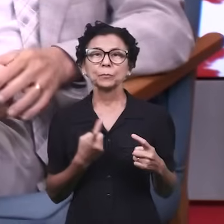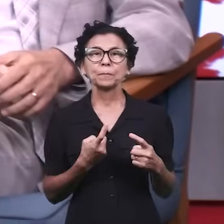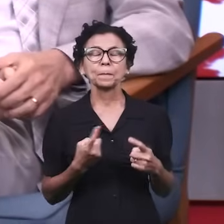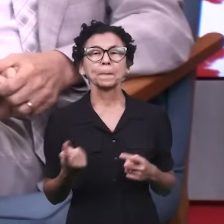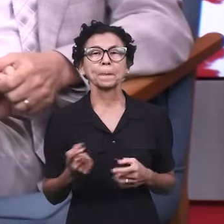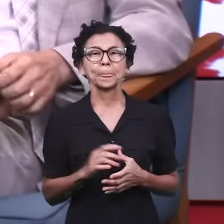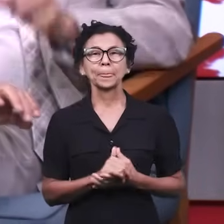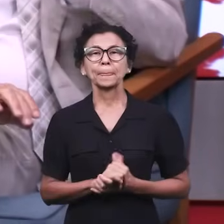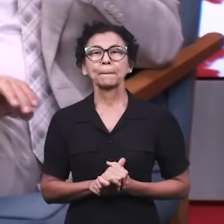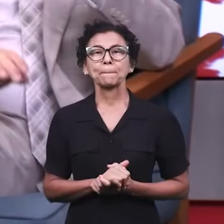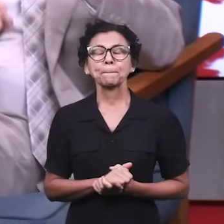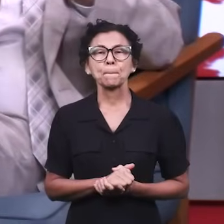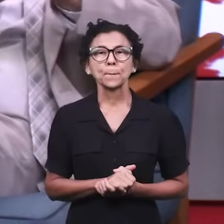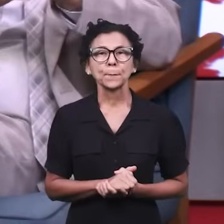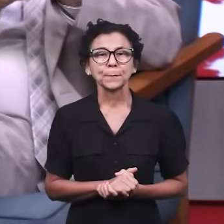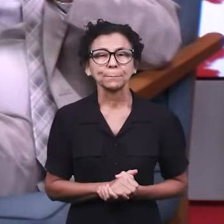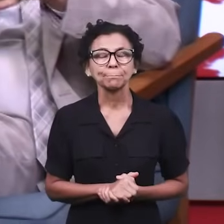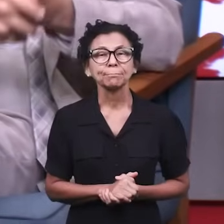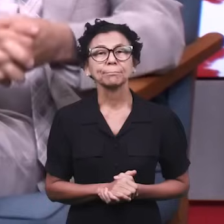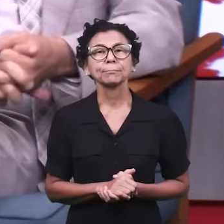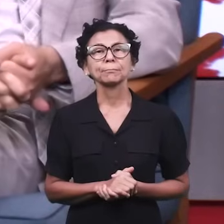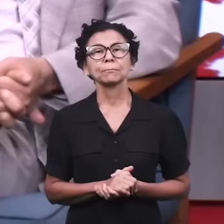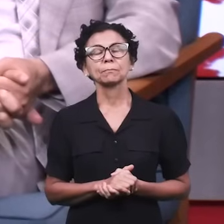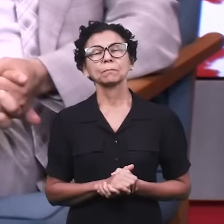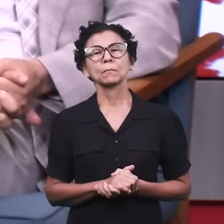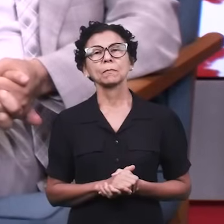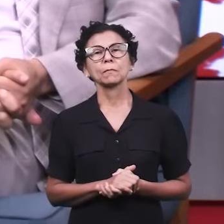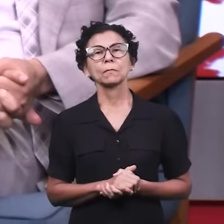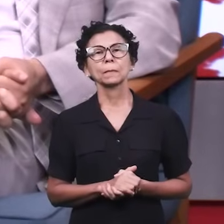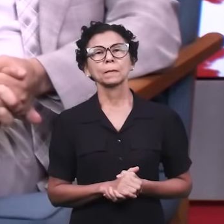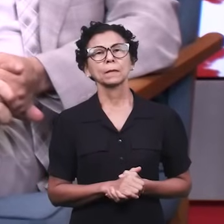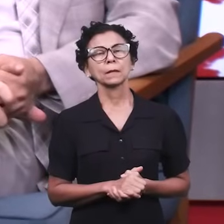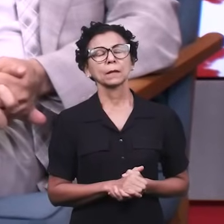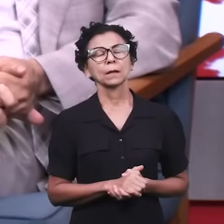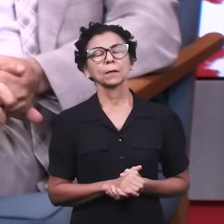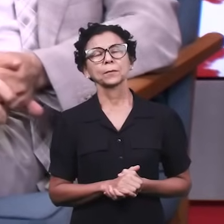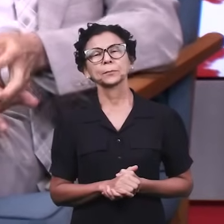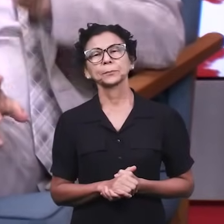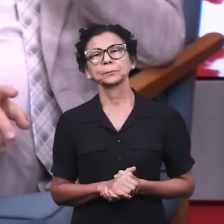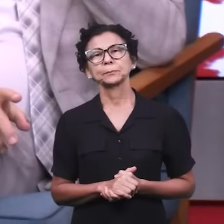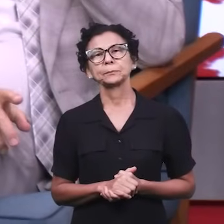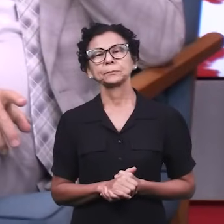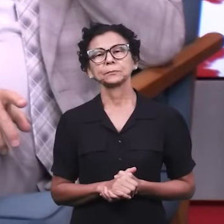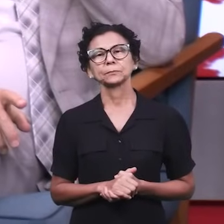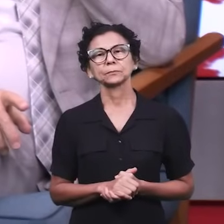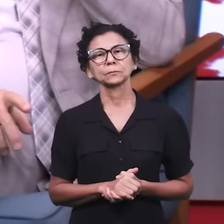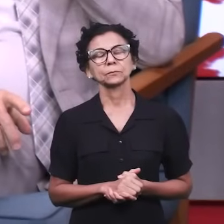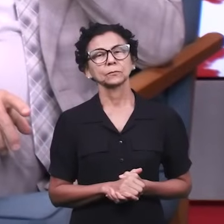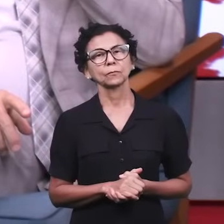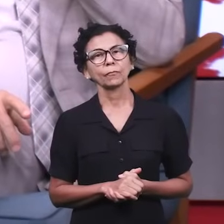Ela sentou no último banco. Aí essa profecia veio de uma forma